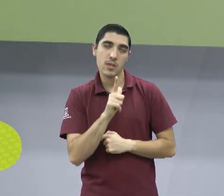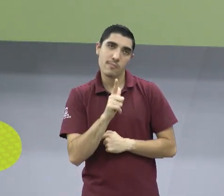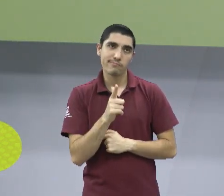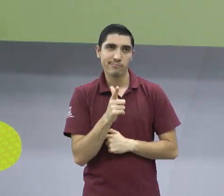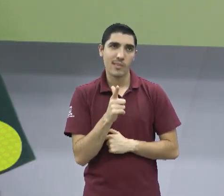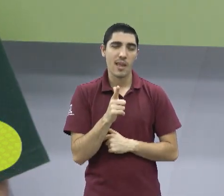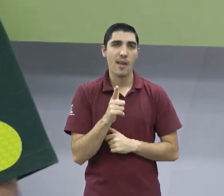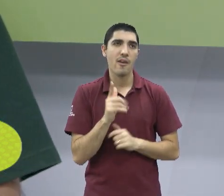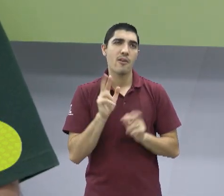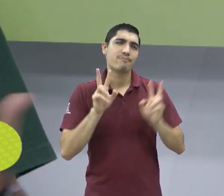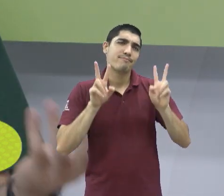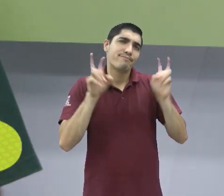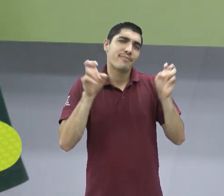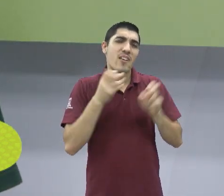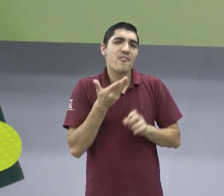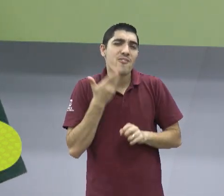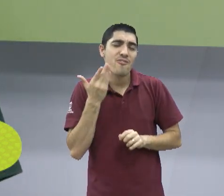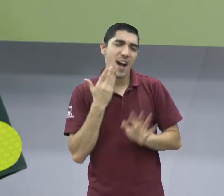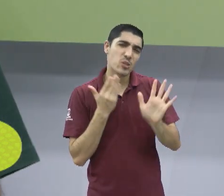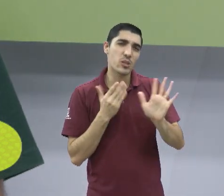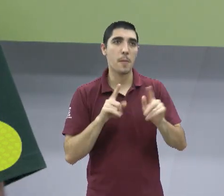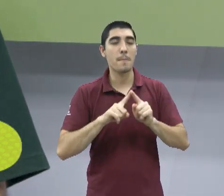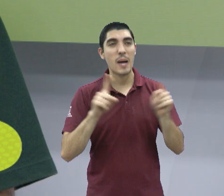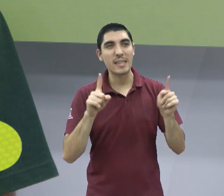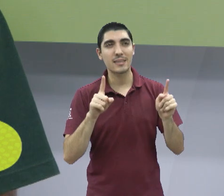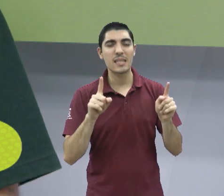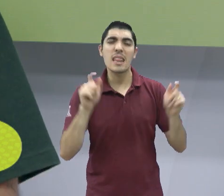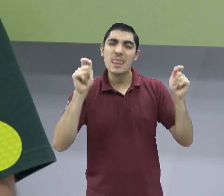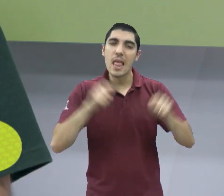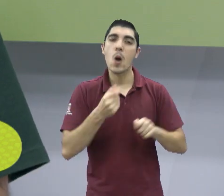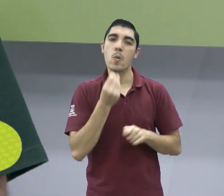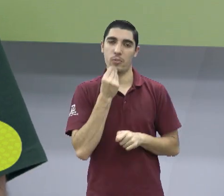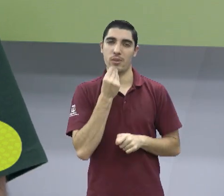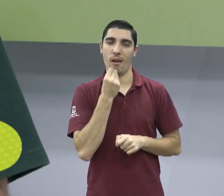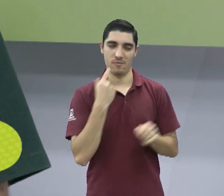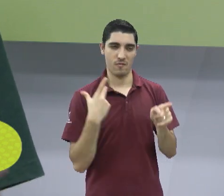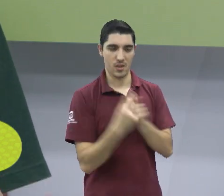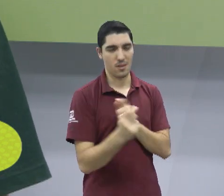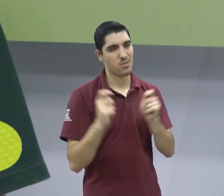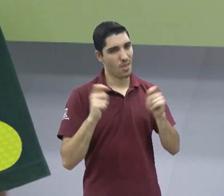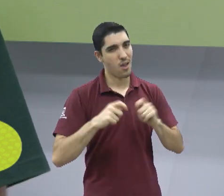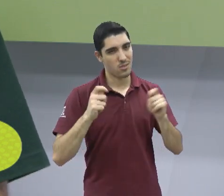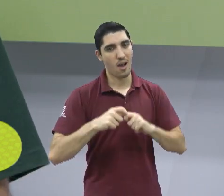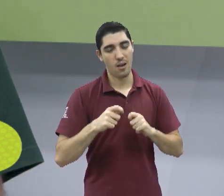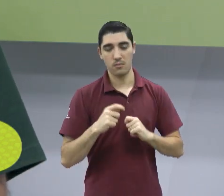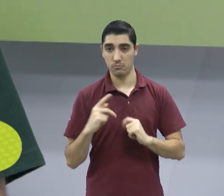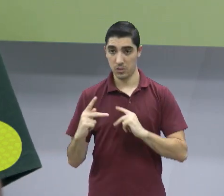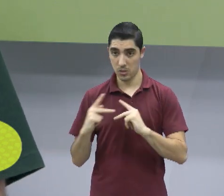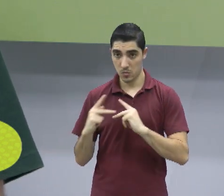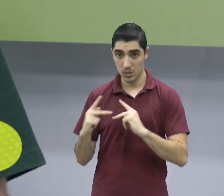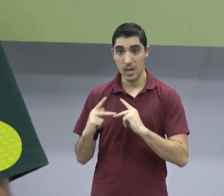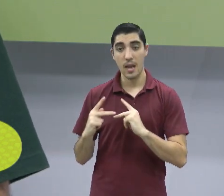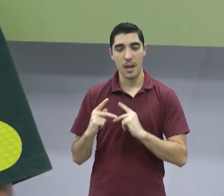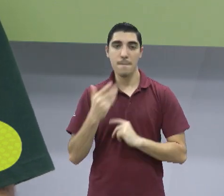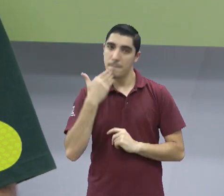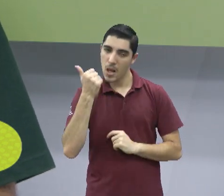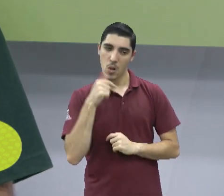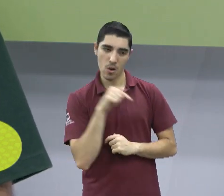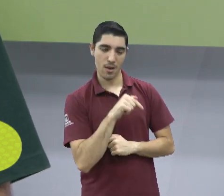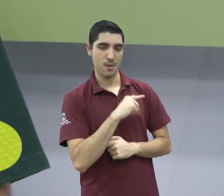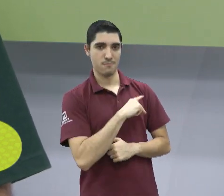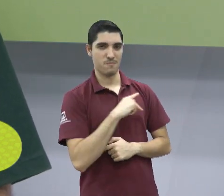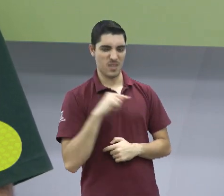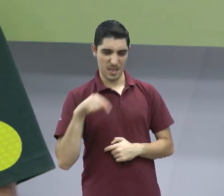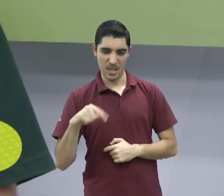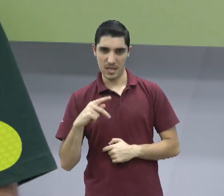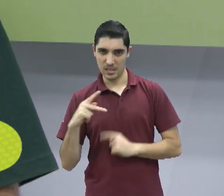não é mais fácil, mas assim, menos pior, vamos dizer assim. Ficou menos pior para o São José pegar o Pinheiros, enfim, acho que